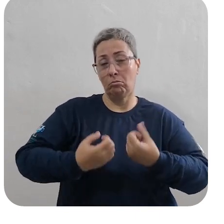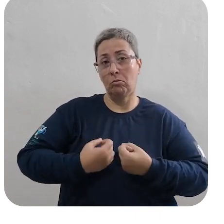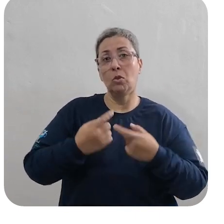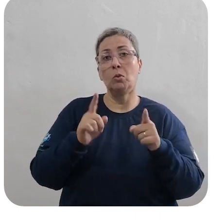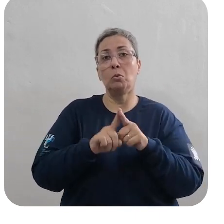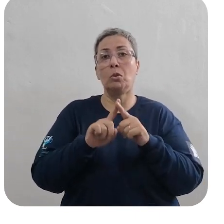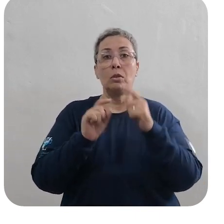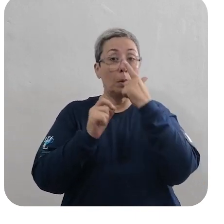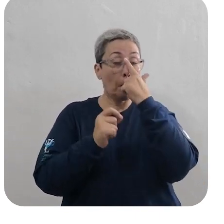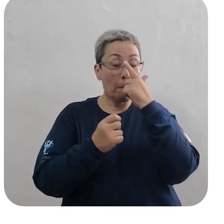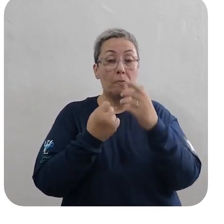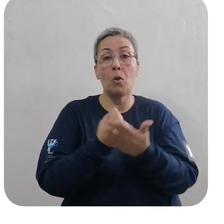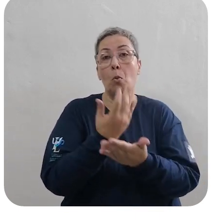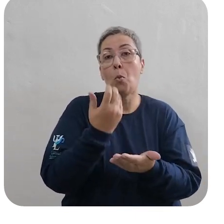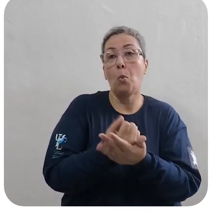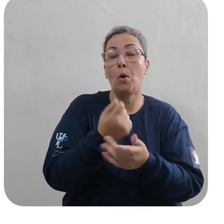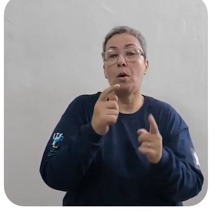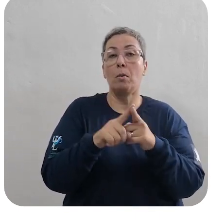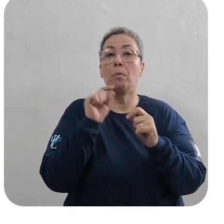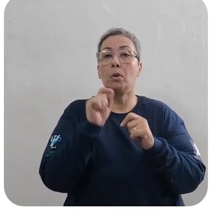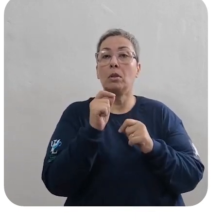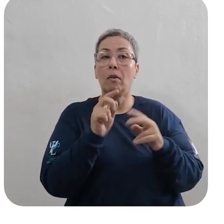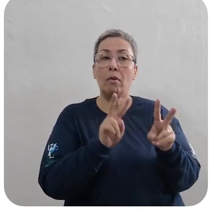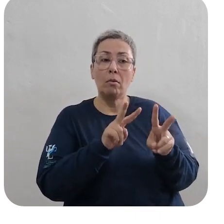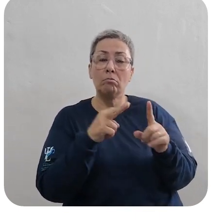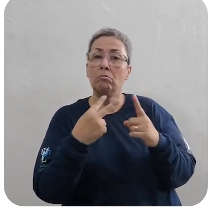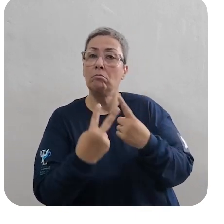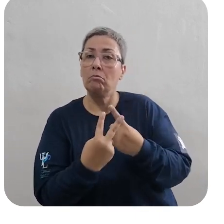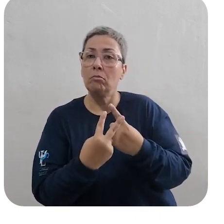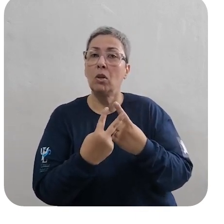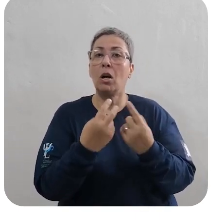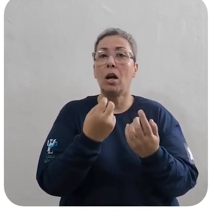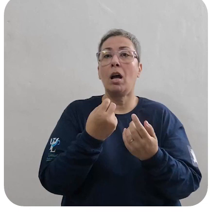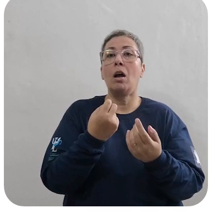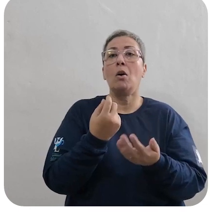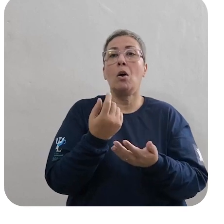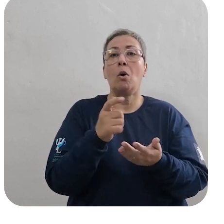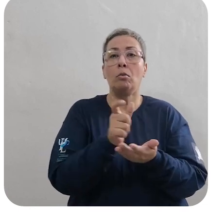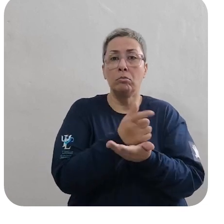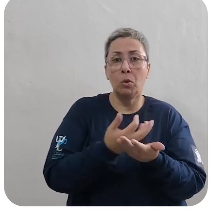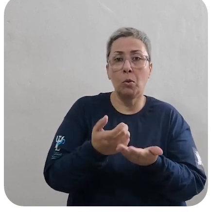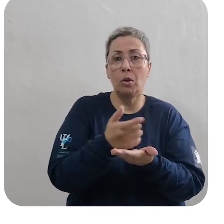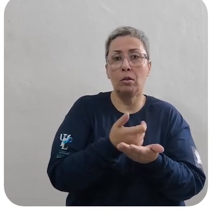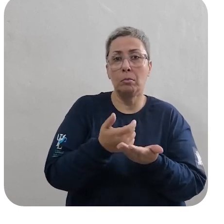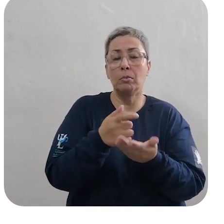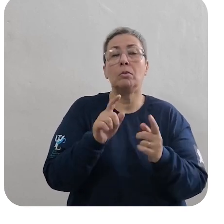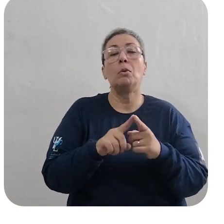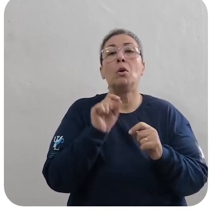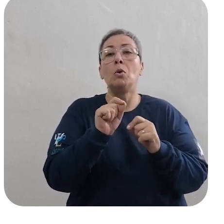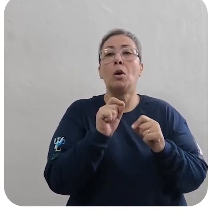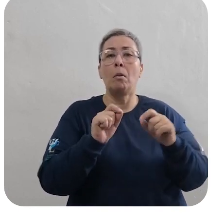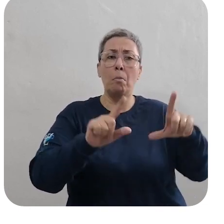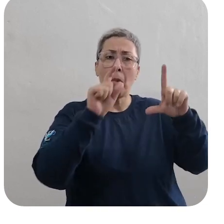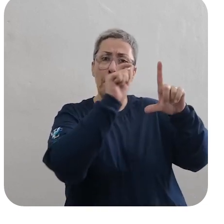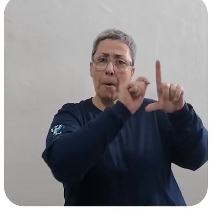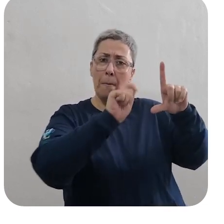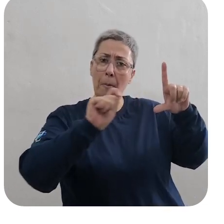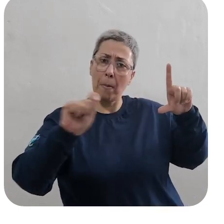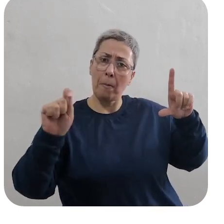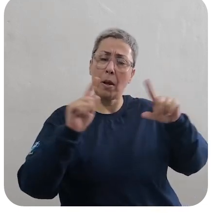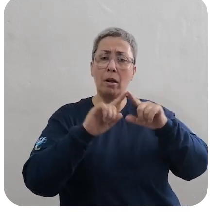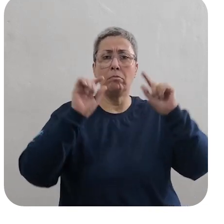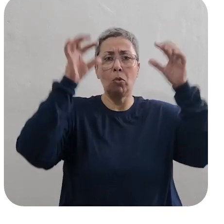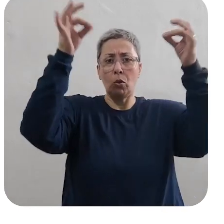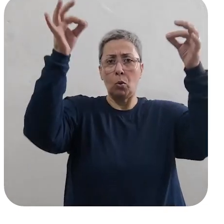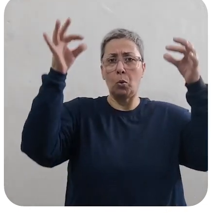expressão, tendo a alfabetização na perspectiva do letramento, ou seja, produzindo cartazes para